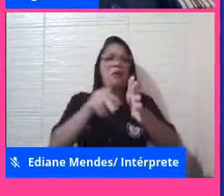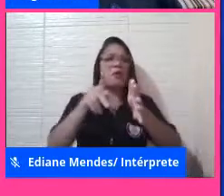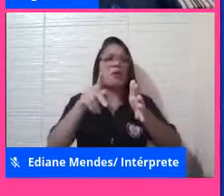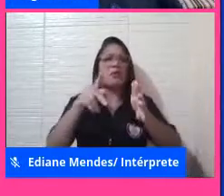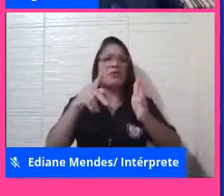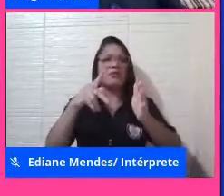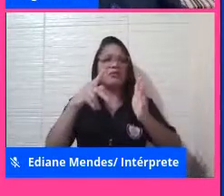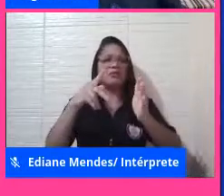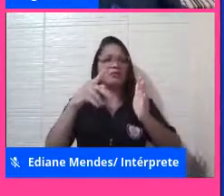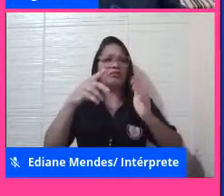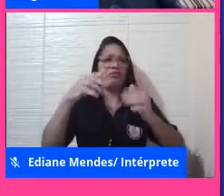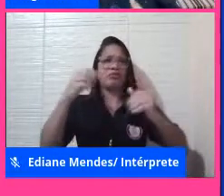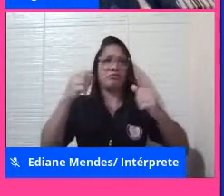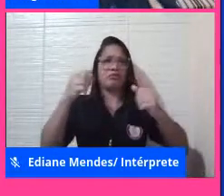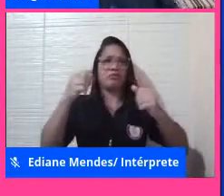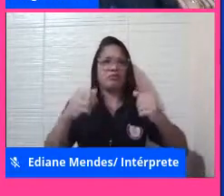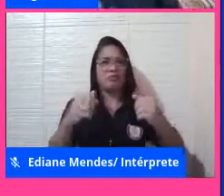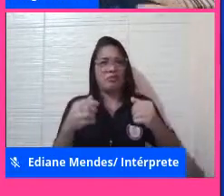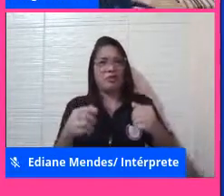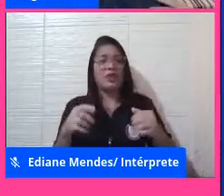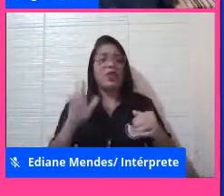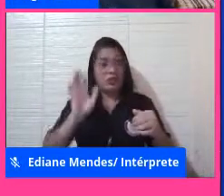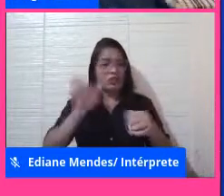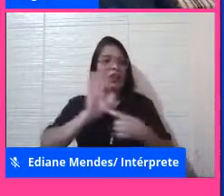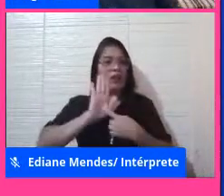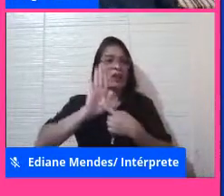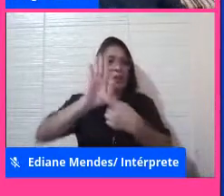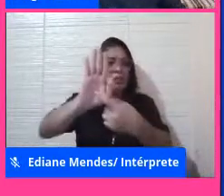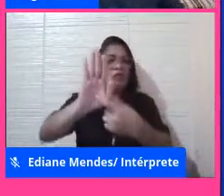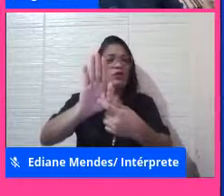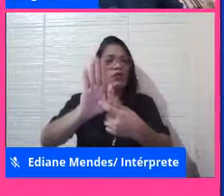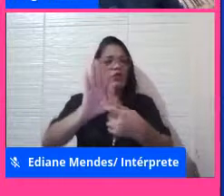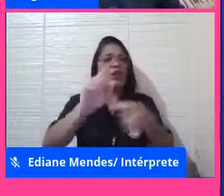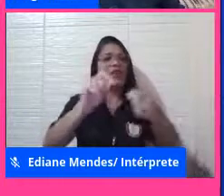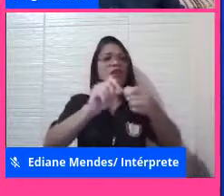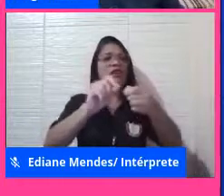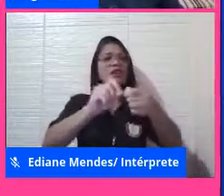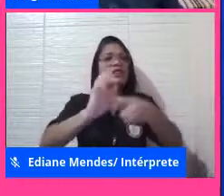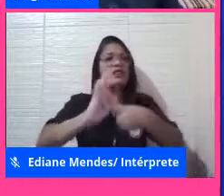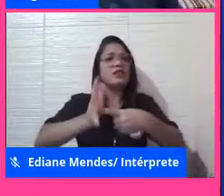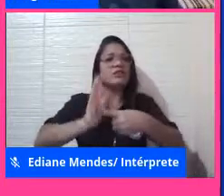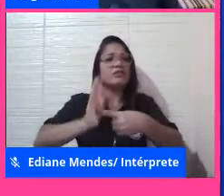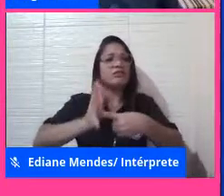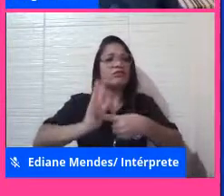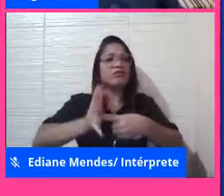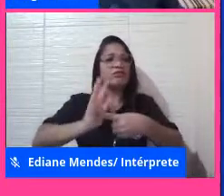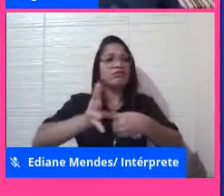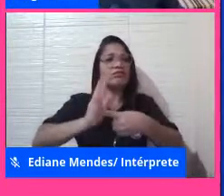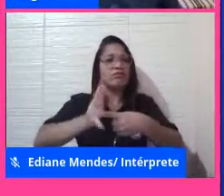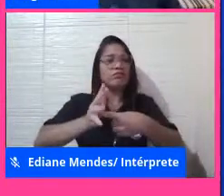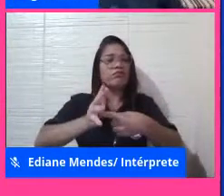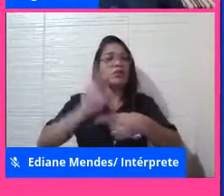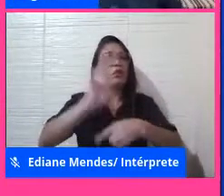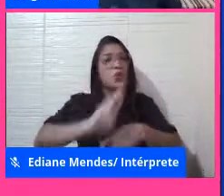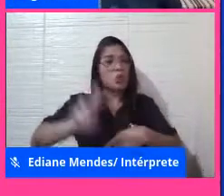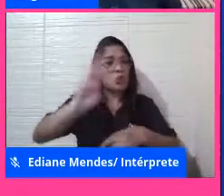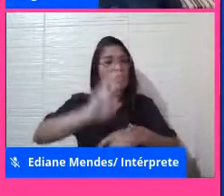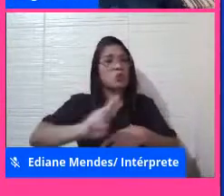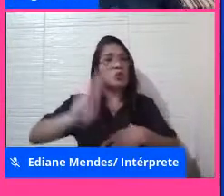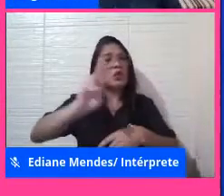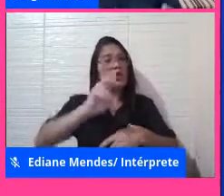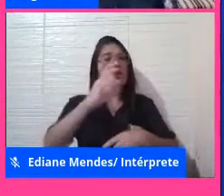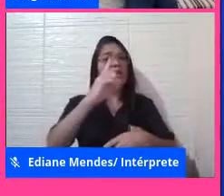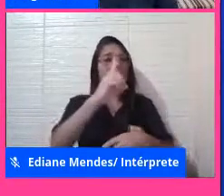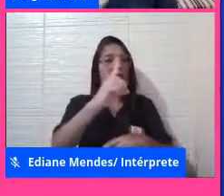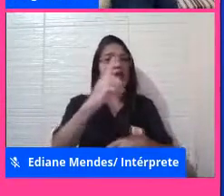de automobilismo fazendo protótipos de motores utilizando impressão 3D, utilizando peças que